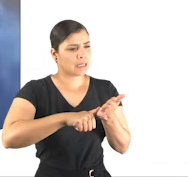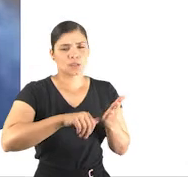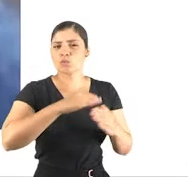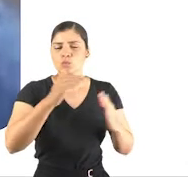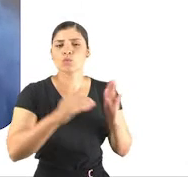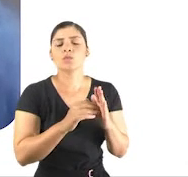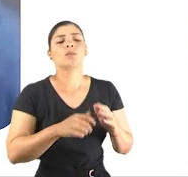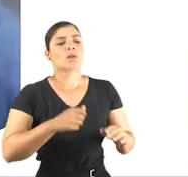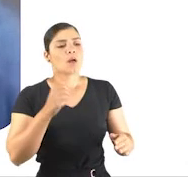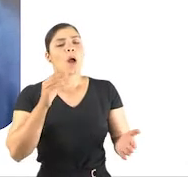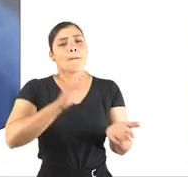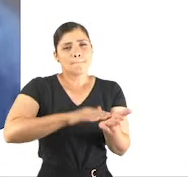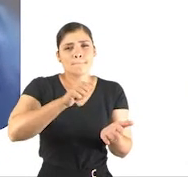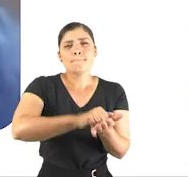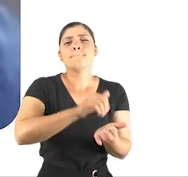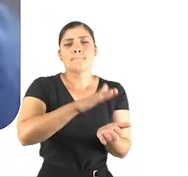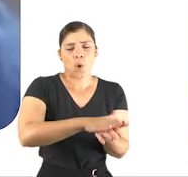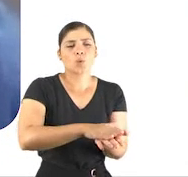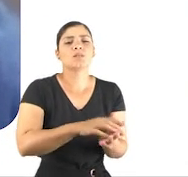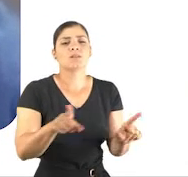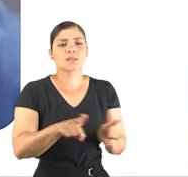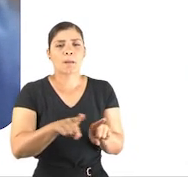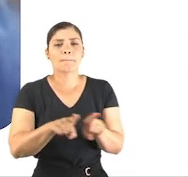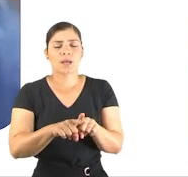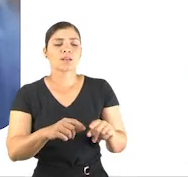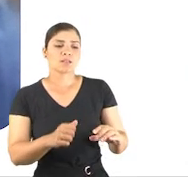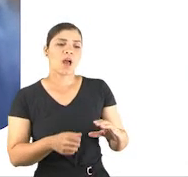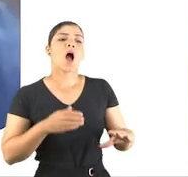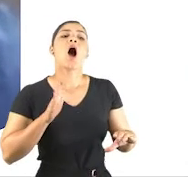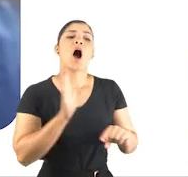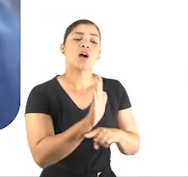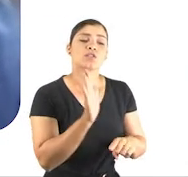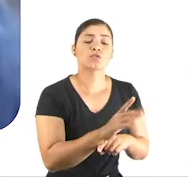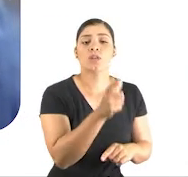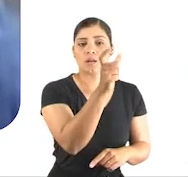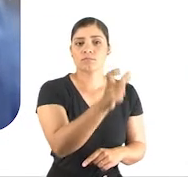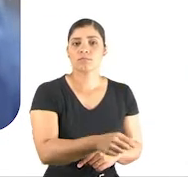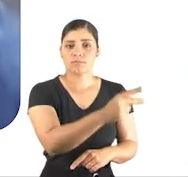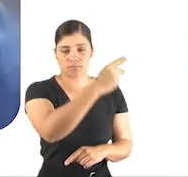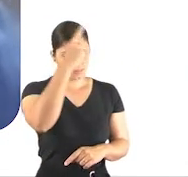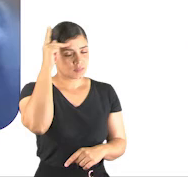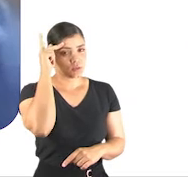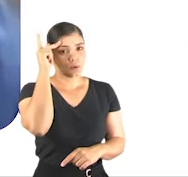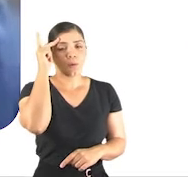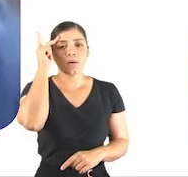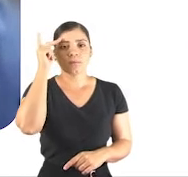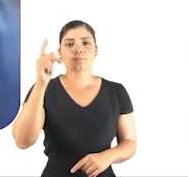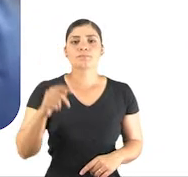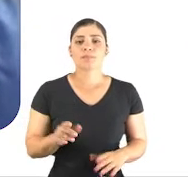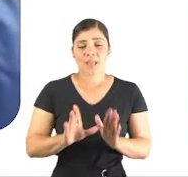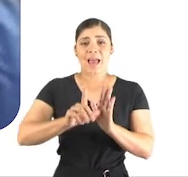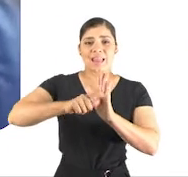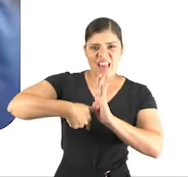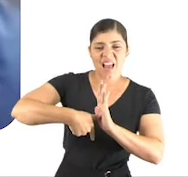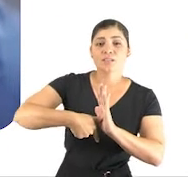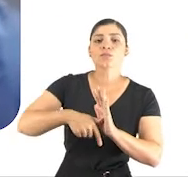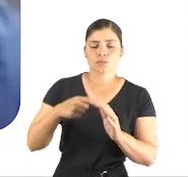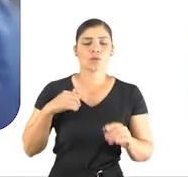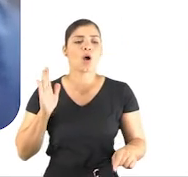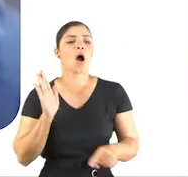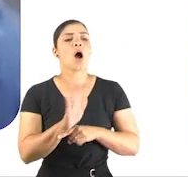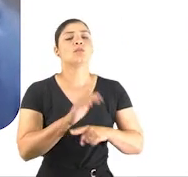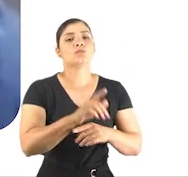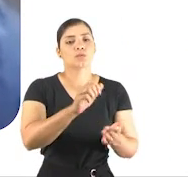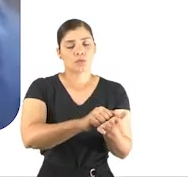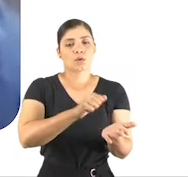a fechamento com o fornecedor sobre os itens entregues em atraso e que teve aí a penalidade